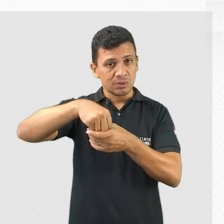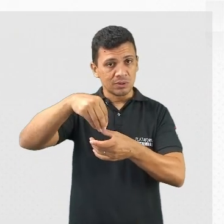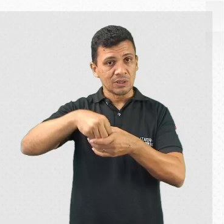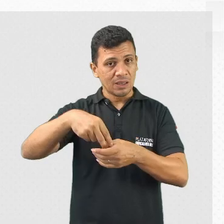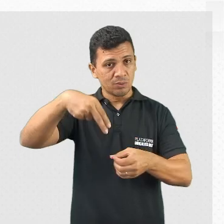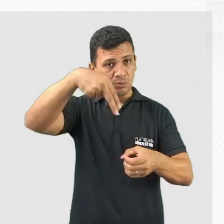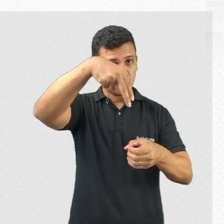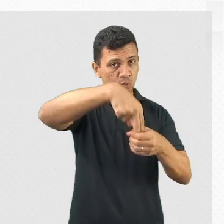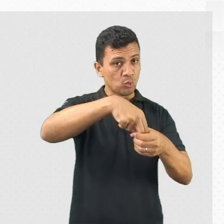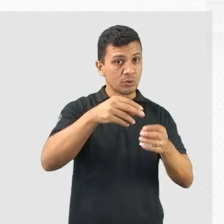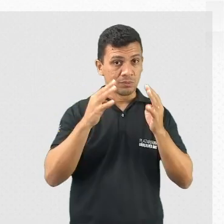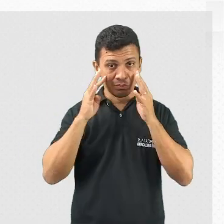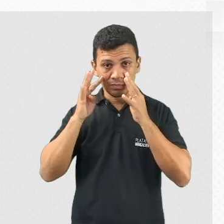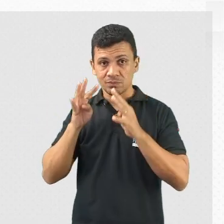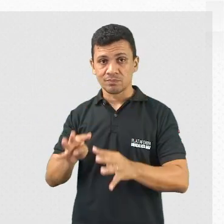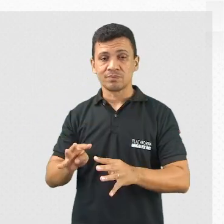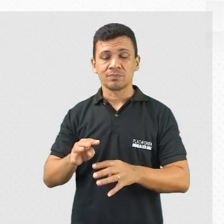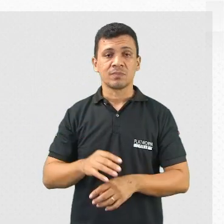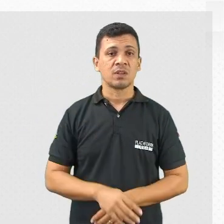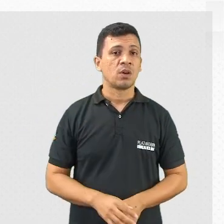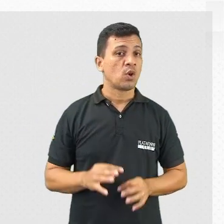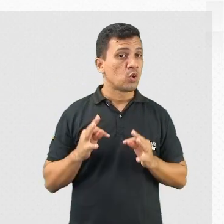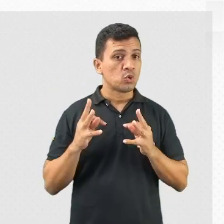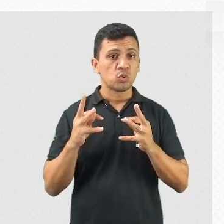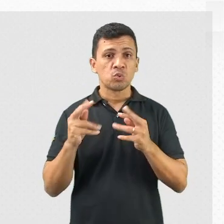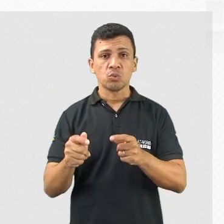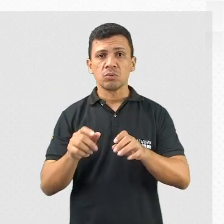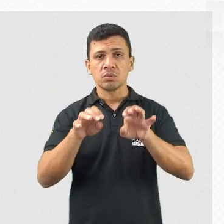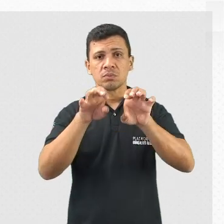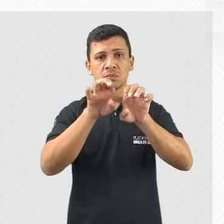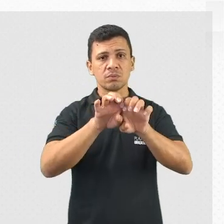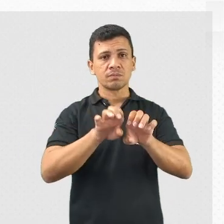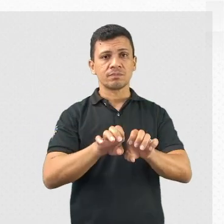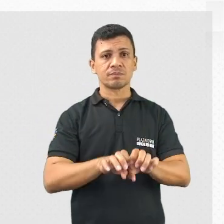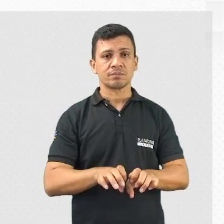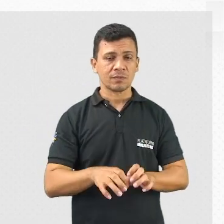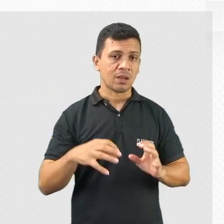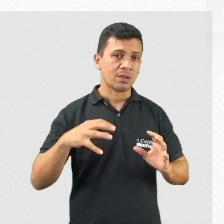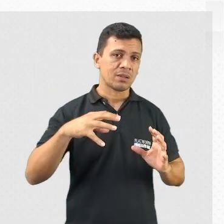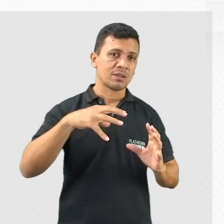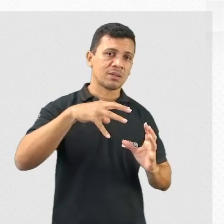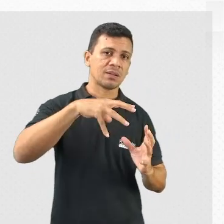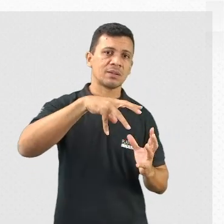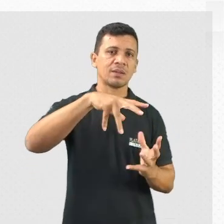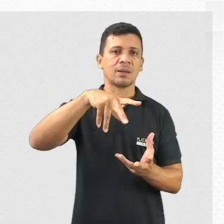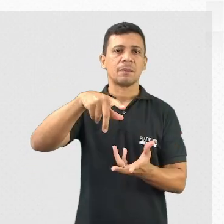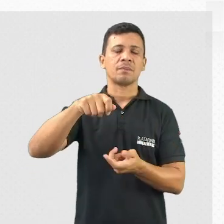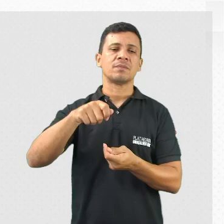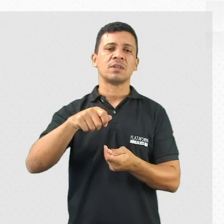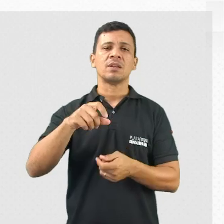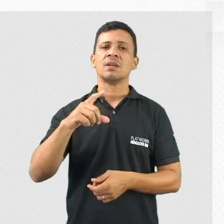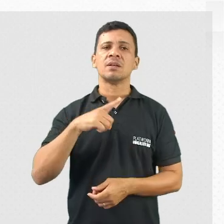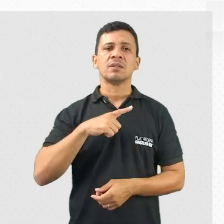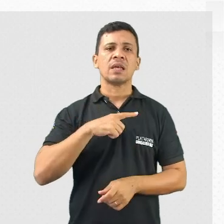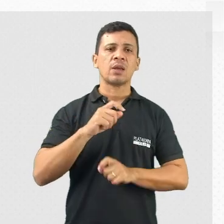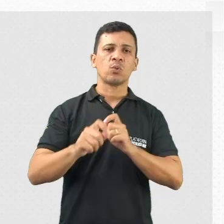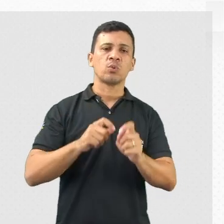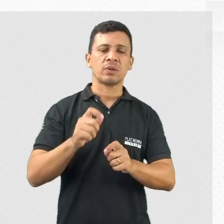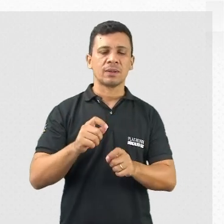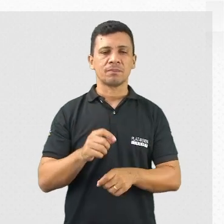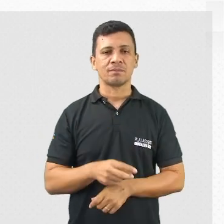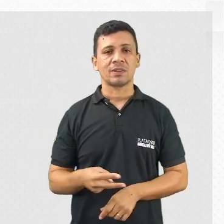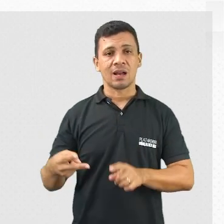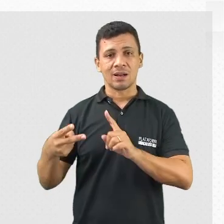muita atenção. Todas essas estruturas da Terra, que a gente citou, estão sobre